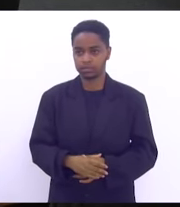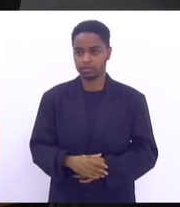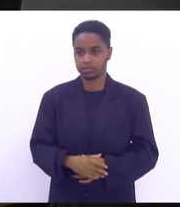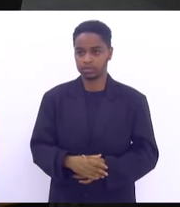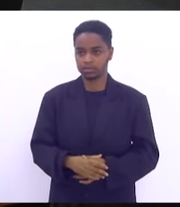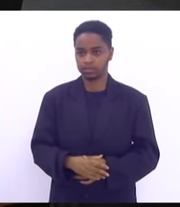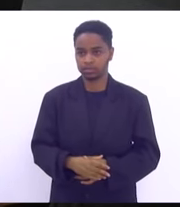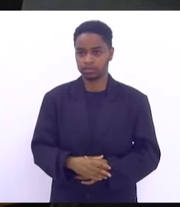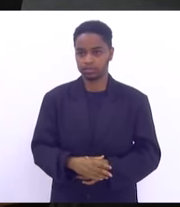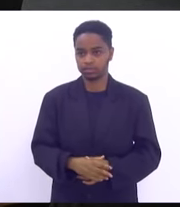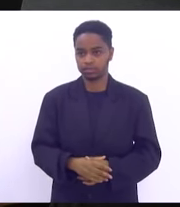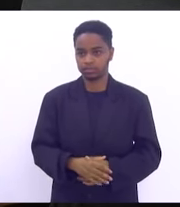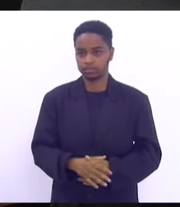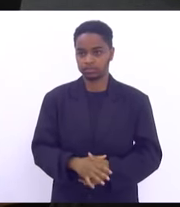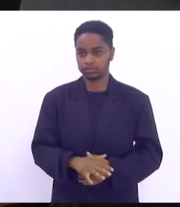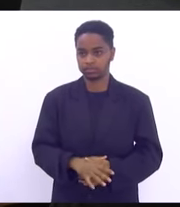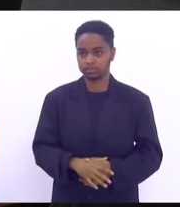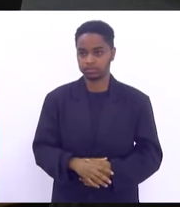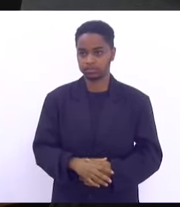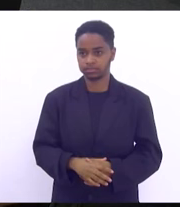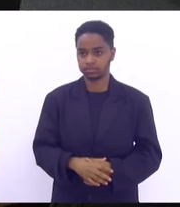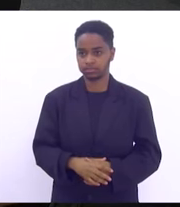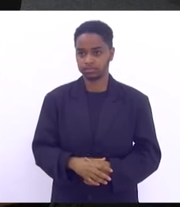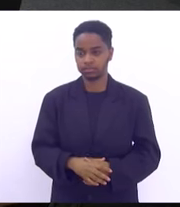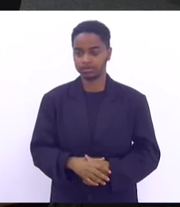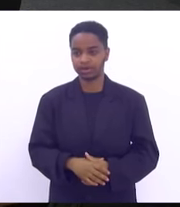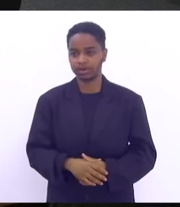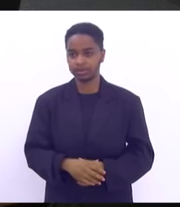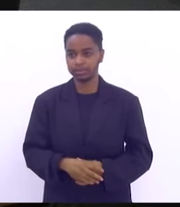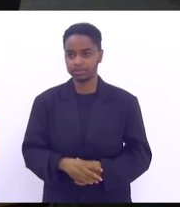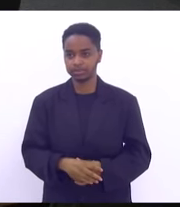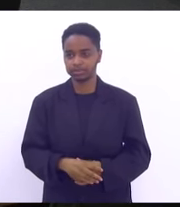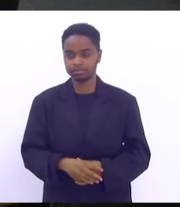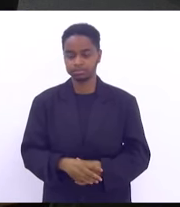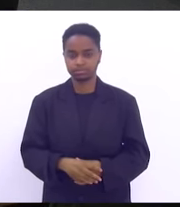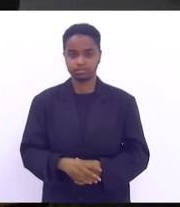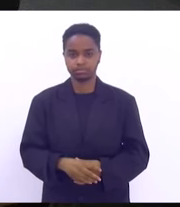assumir. Tá aí, Val. Oi, Átila.